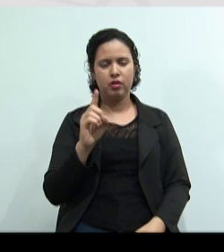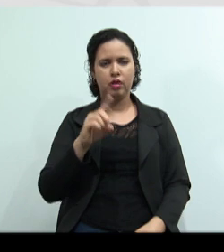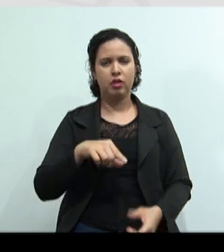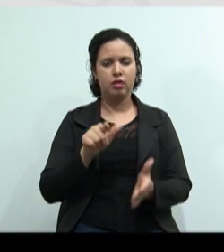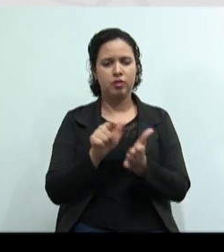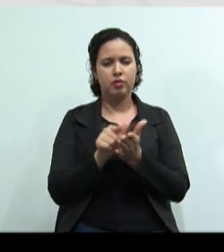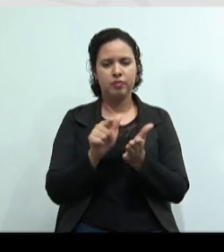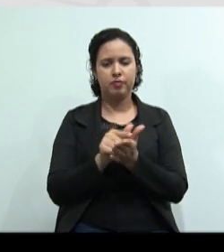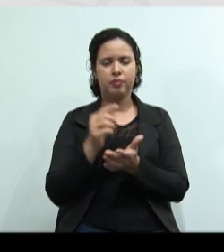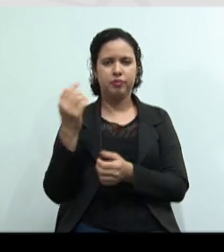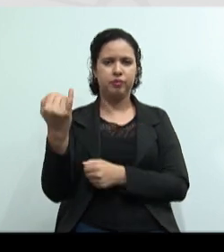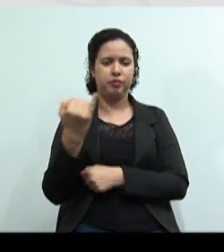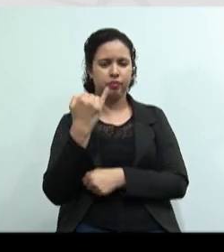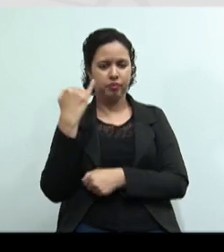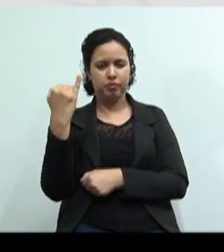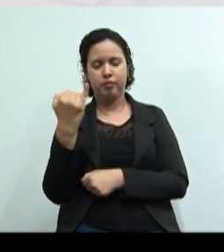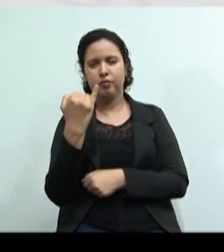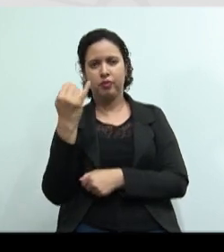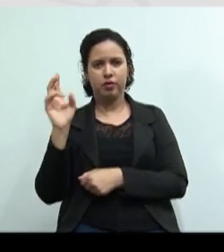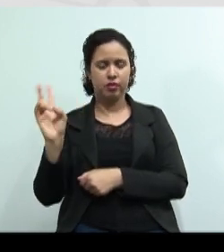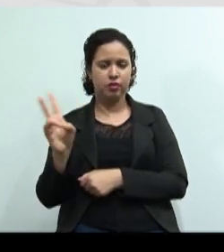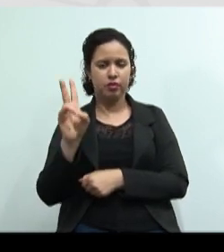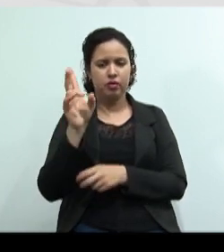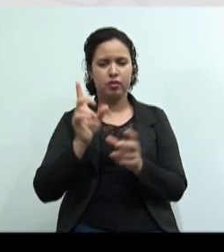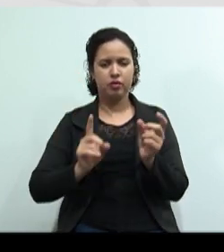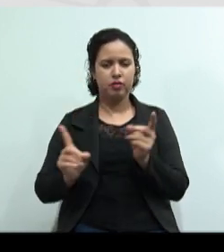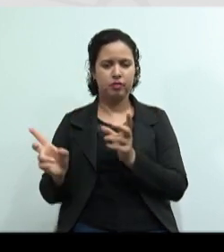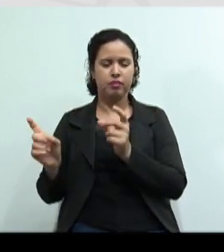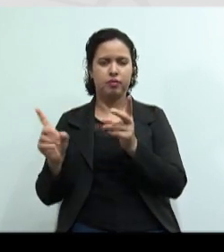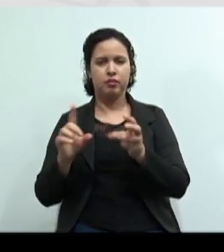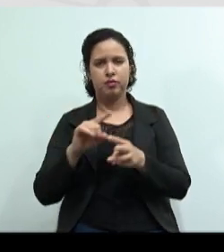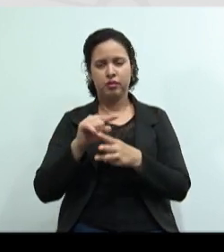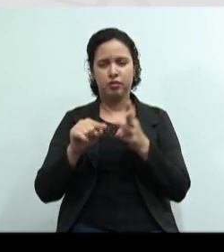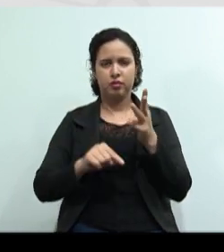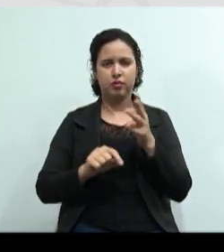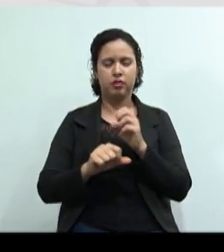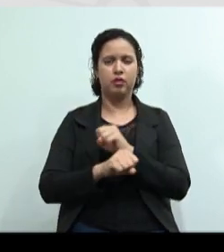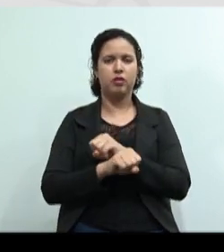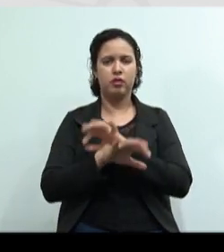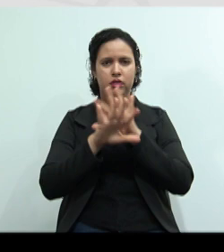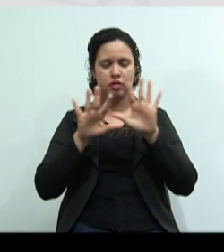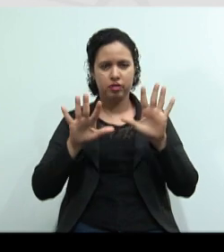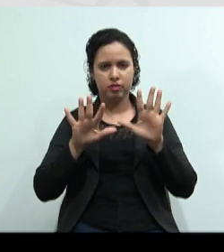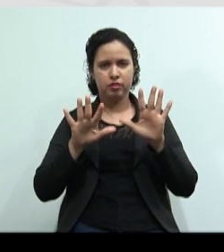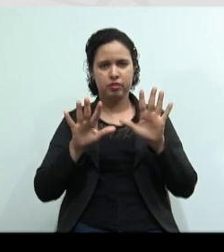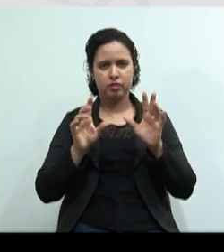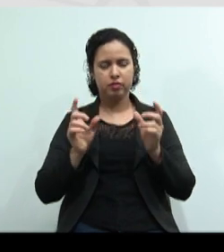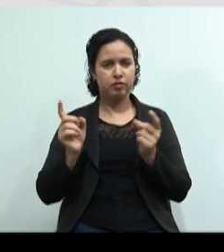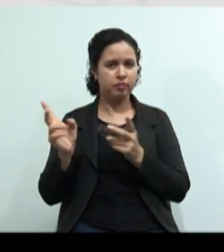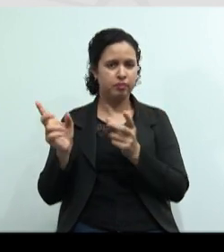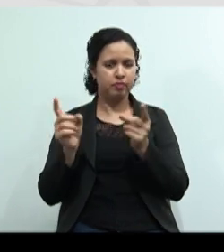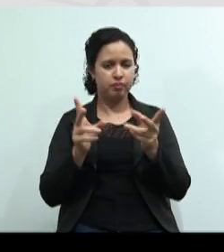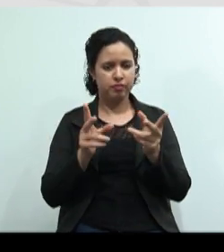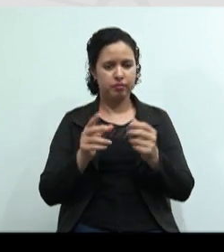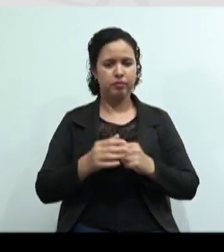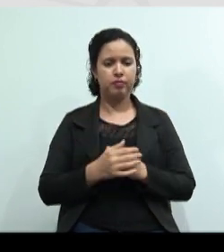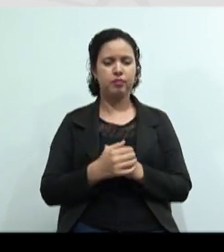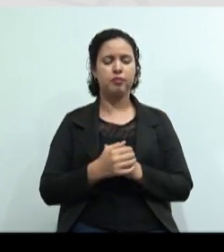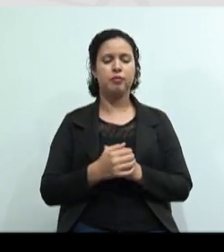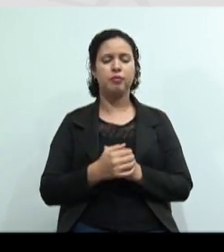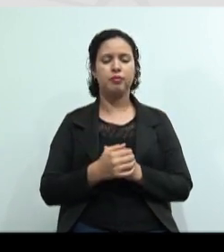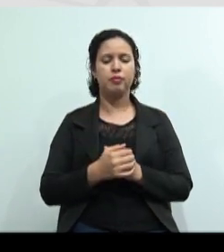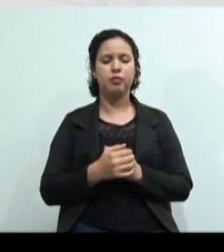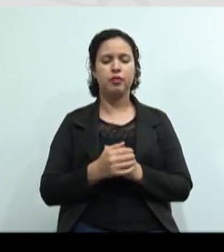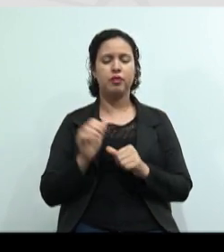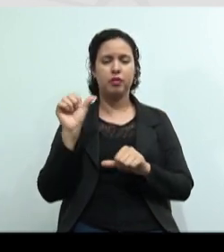do preço de venda. 3 itens devem estar claros para a formação do preço de venda. Quais seriam esses itens? Custo